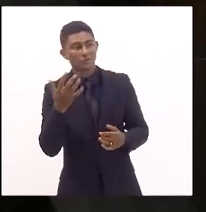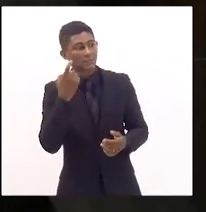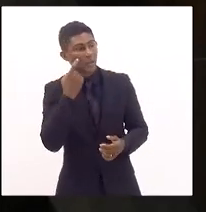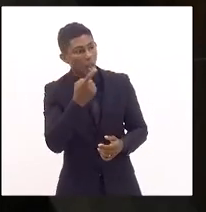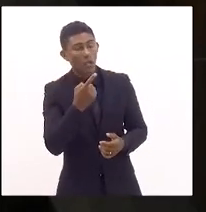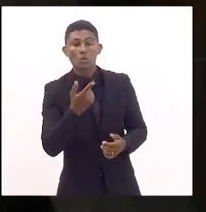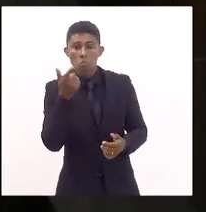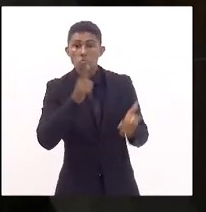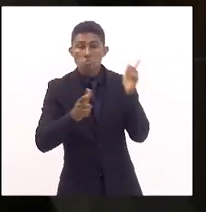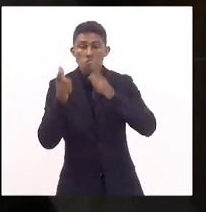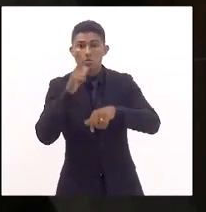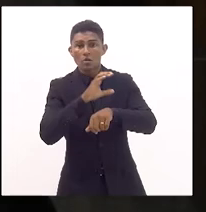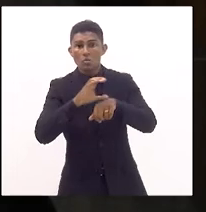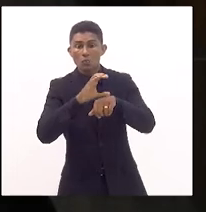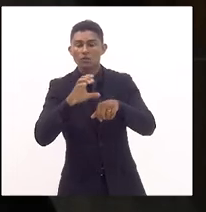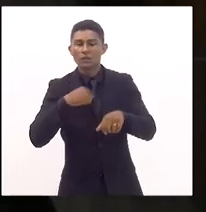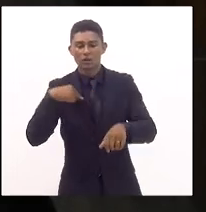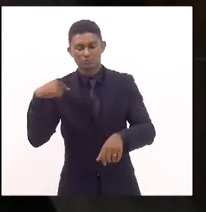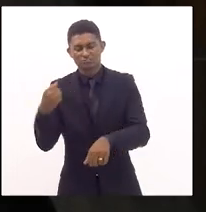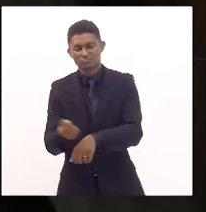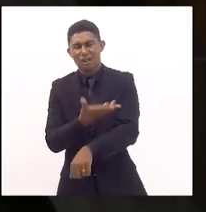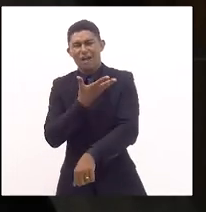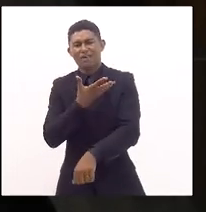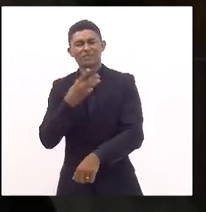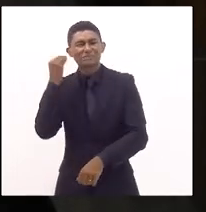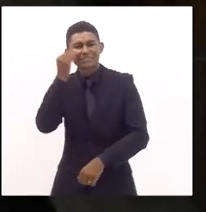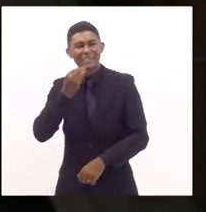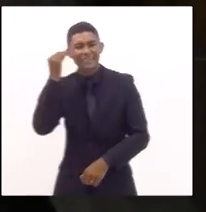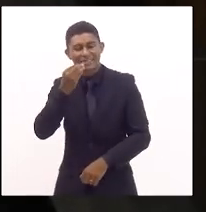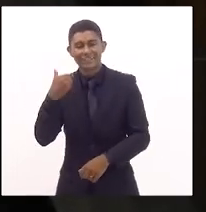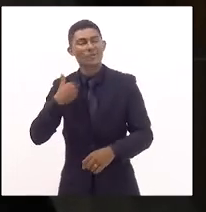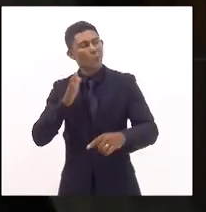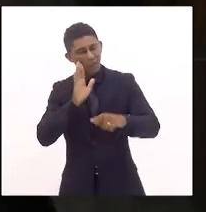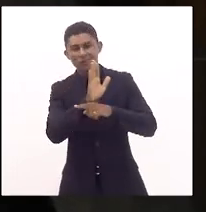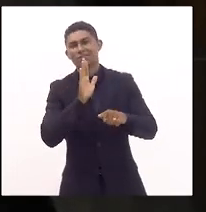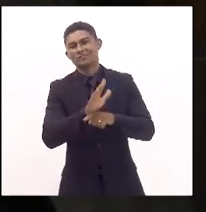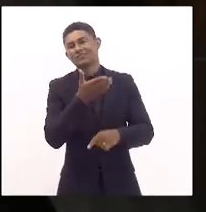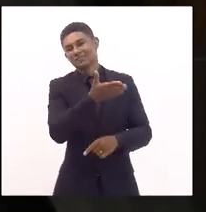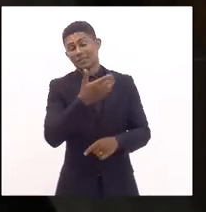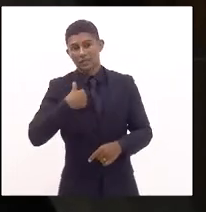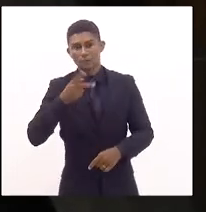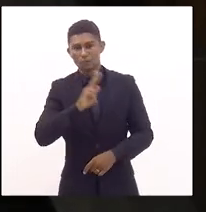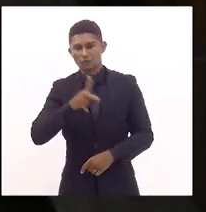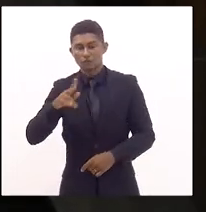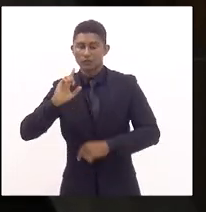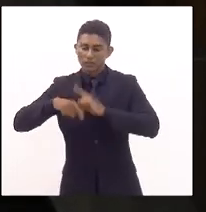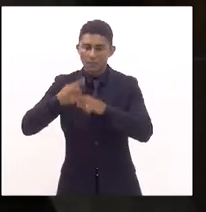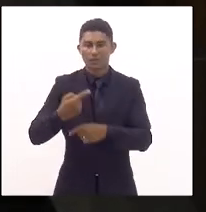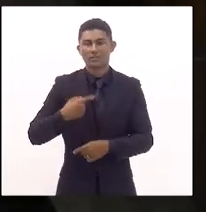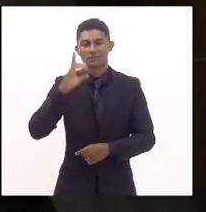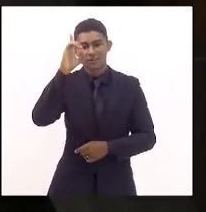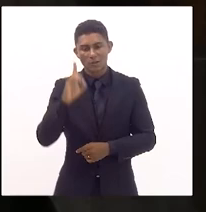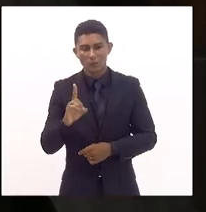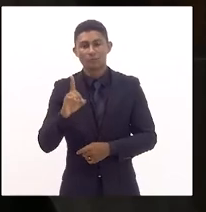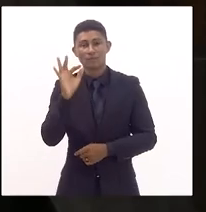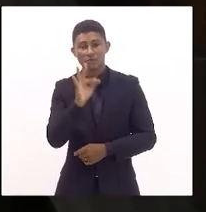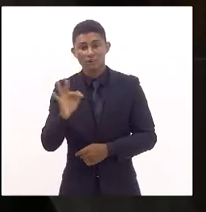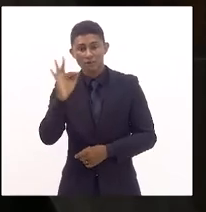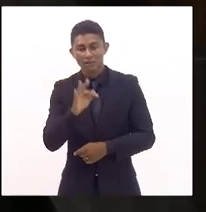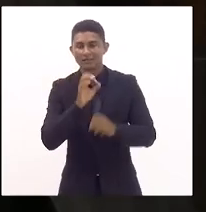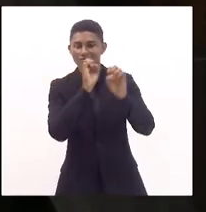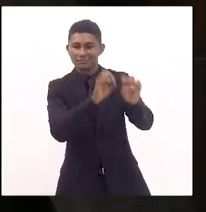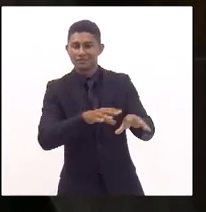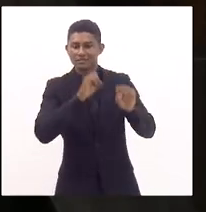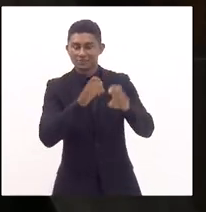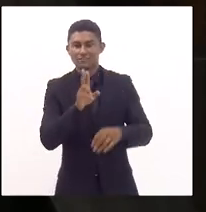falar com emoção até dessa experiência que eu ajudei a construir como professor e depois como diretor da Faculdade de Educação da UF, e